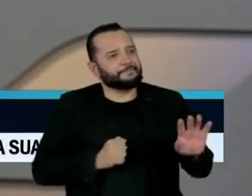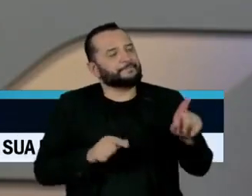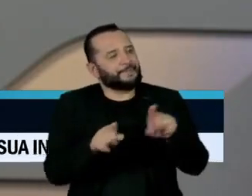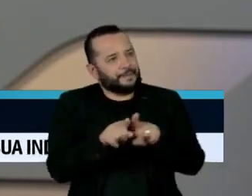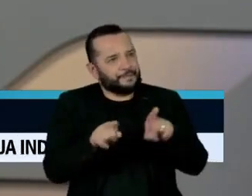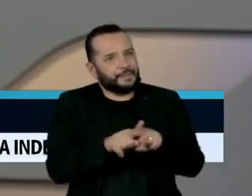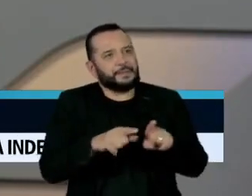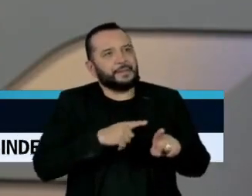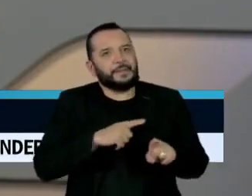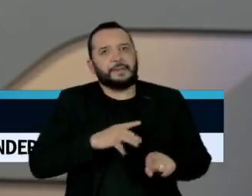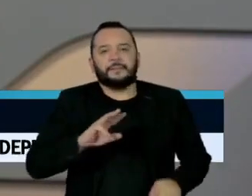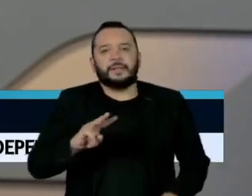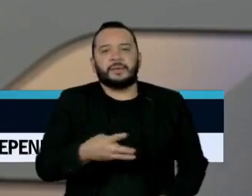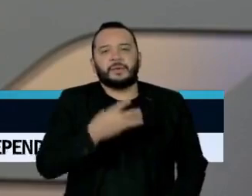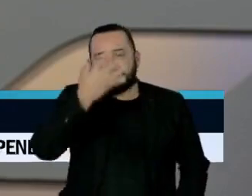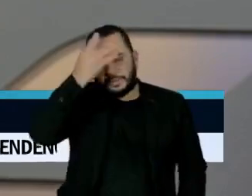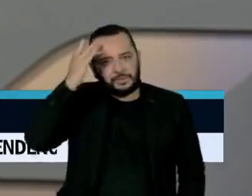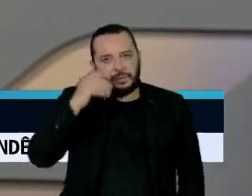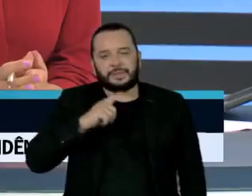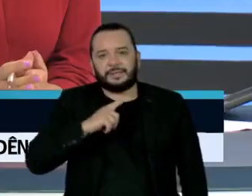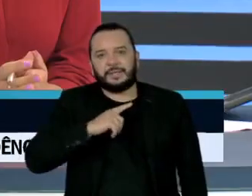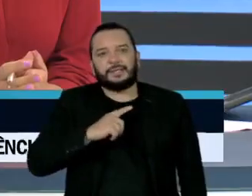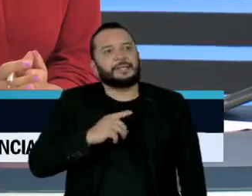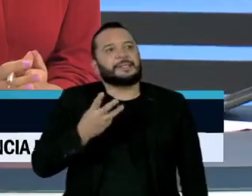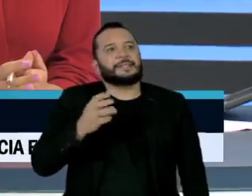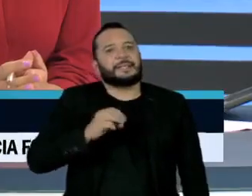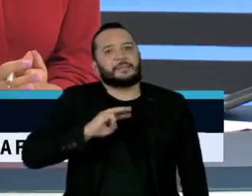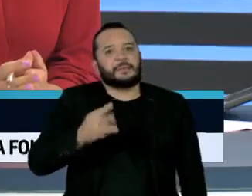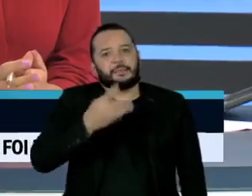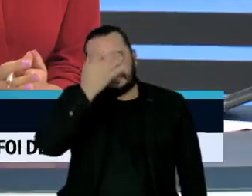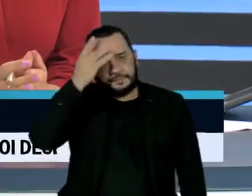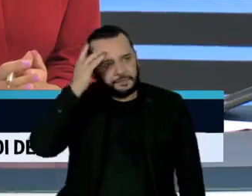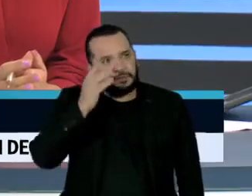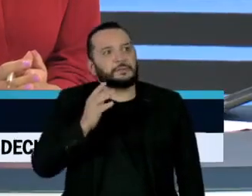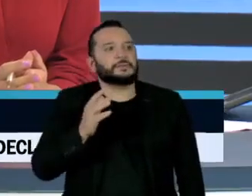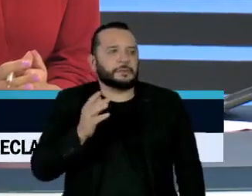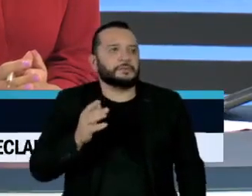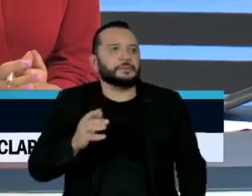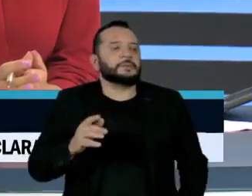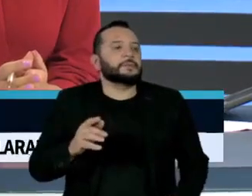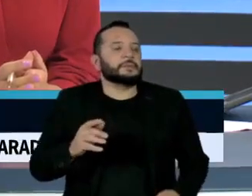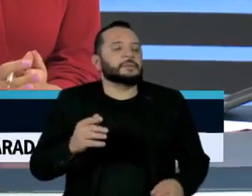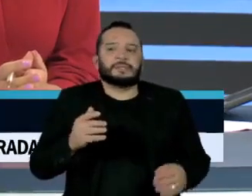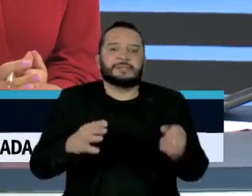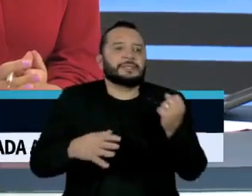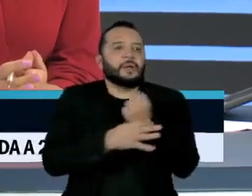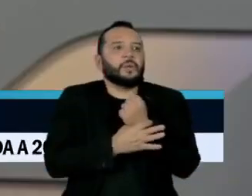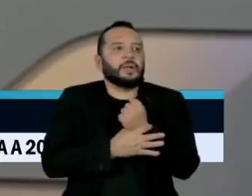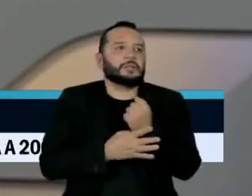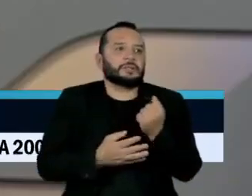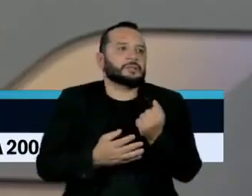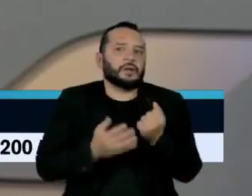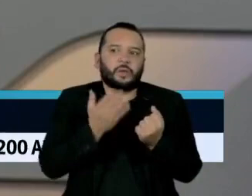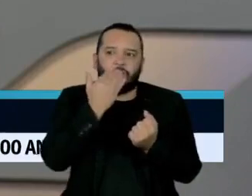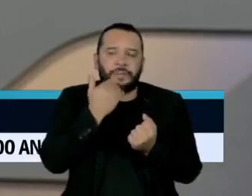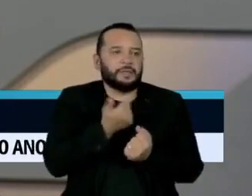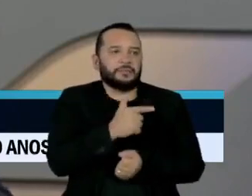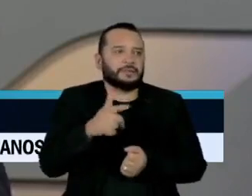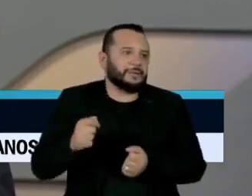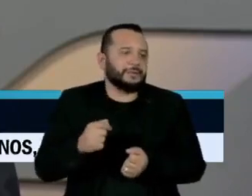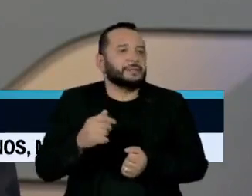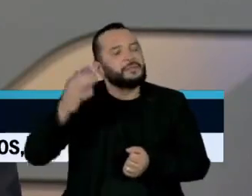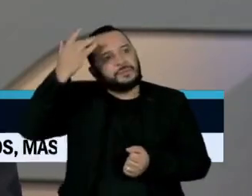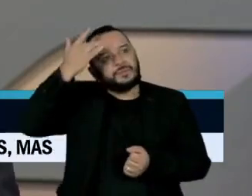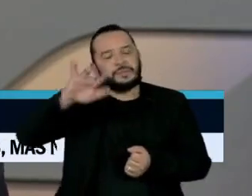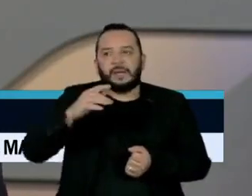tem milhões de brasileiros, 30 milhões de brasileiros que vivem com segurança alimentar, sem segurança alimentar, melhor dizendo. Ou seja, eles não sabem